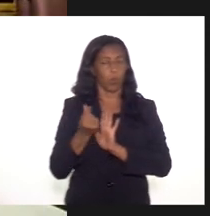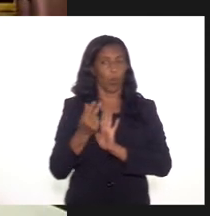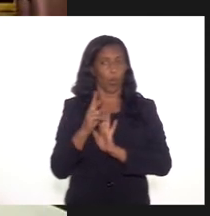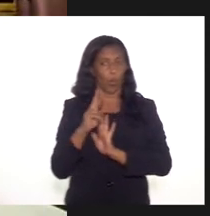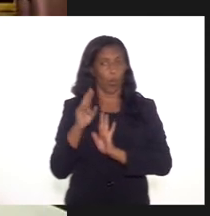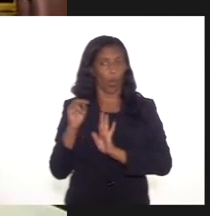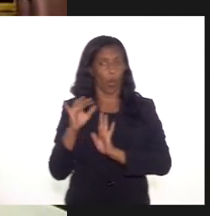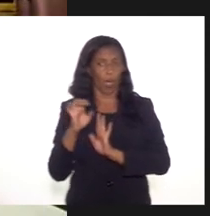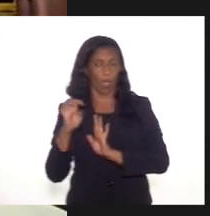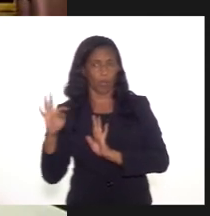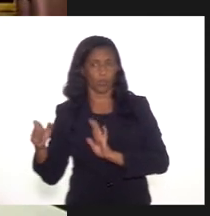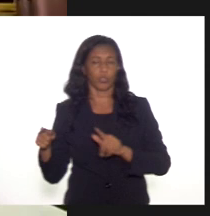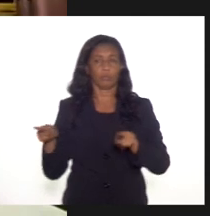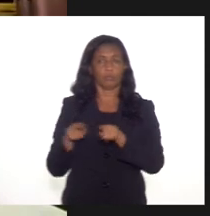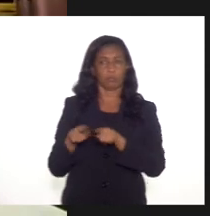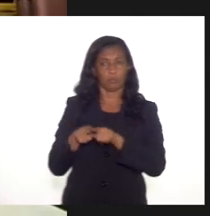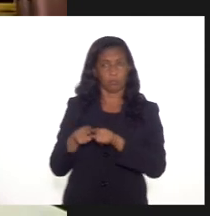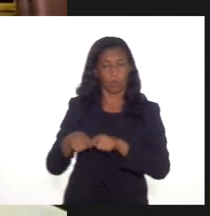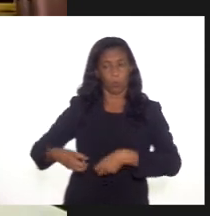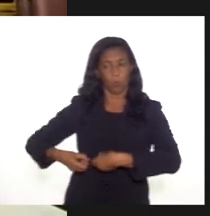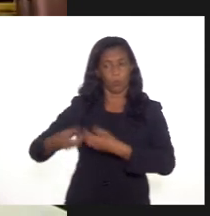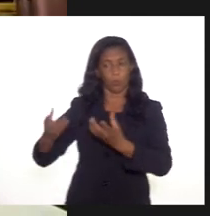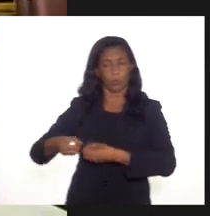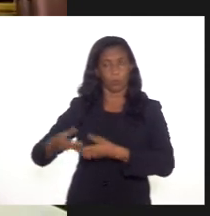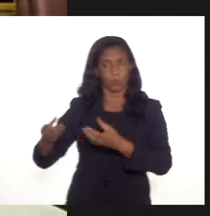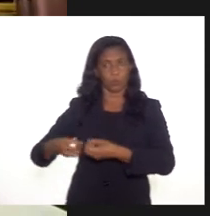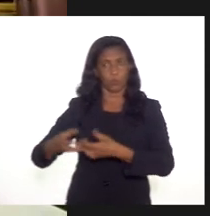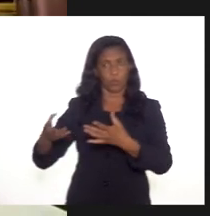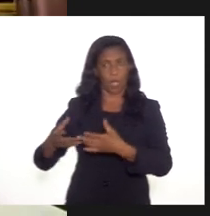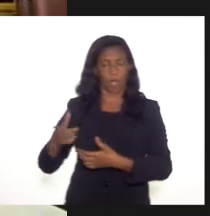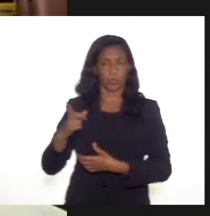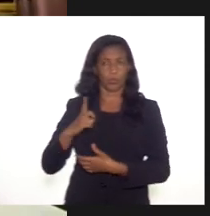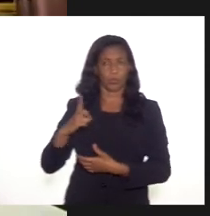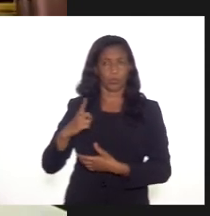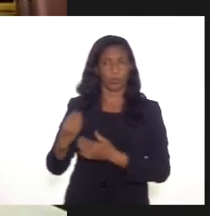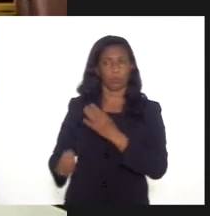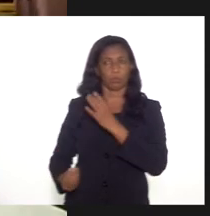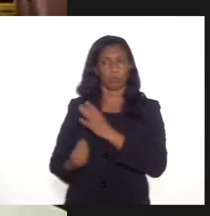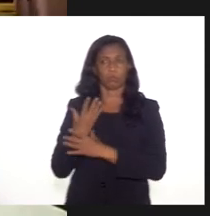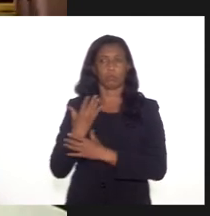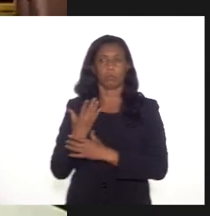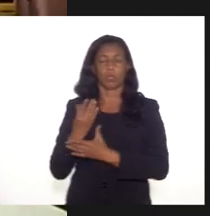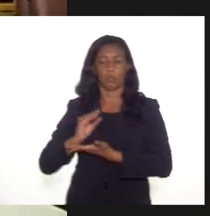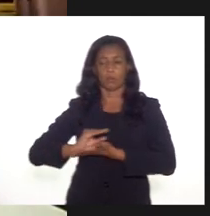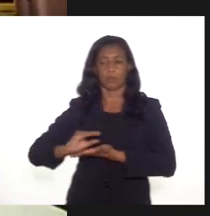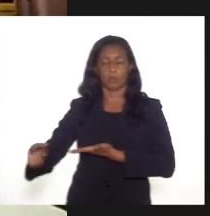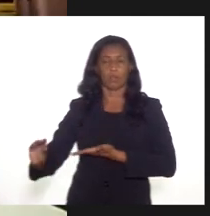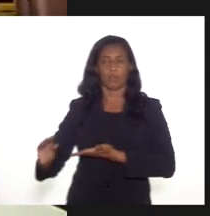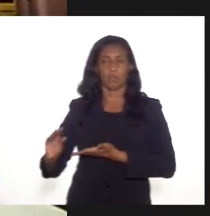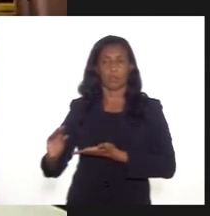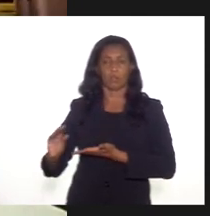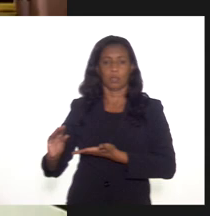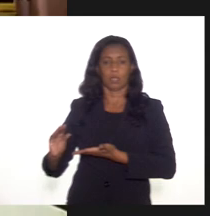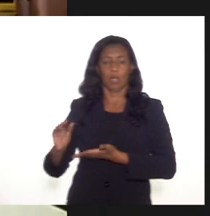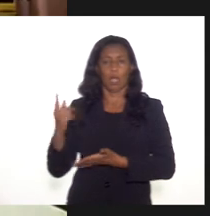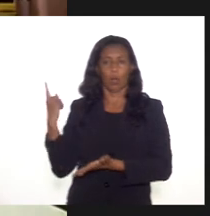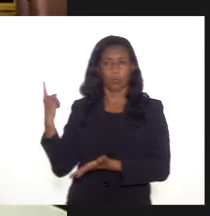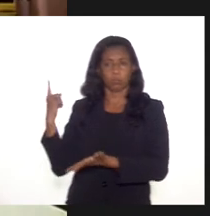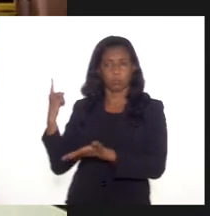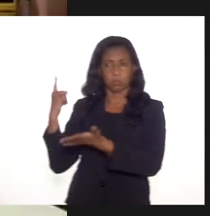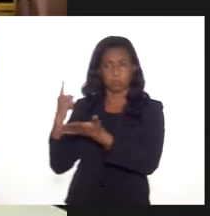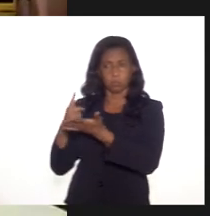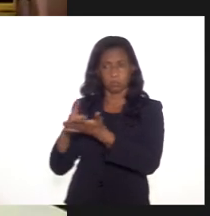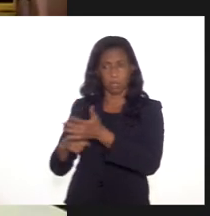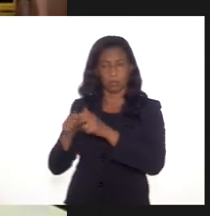como as despesas custeadas e a origem e aplicação dos recursos destinados ao combate